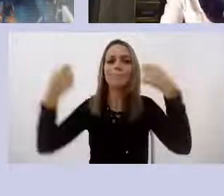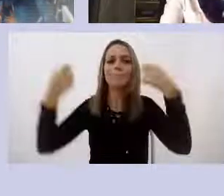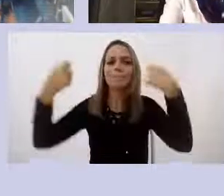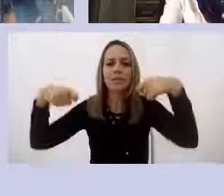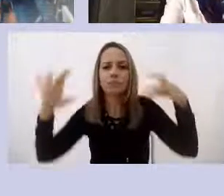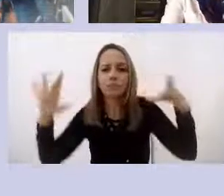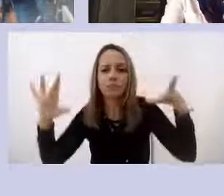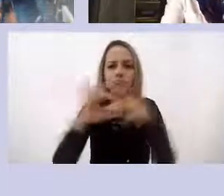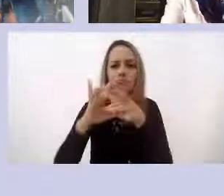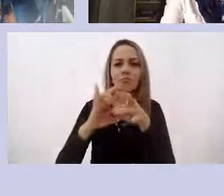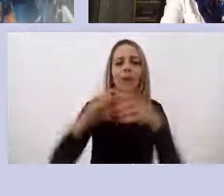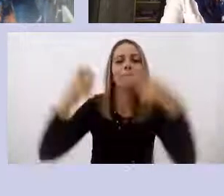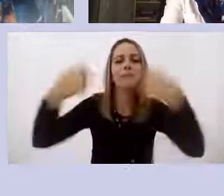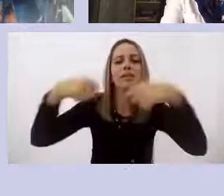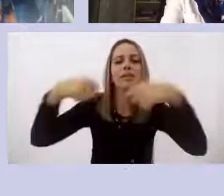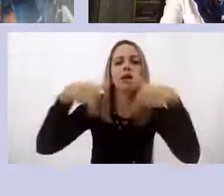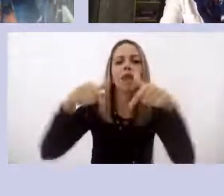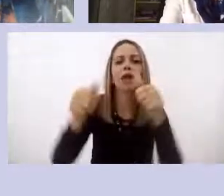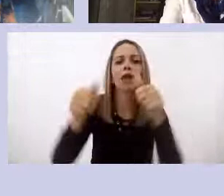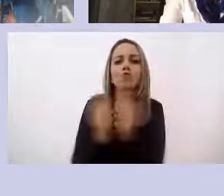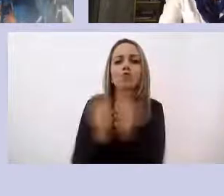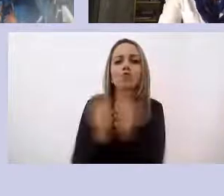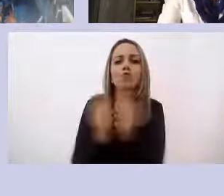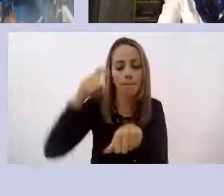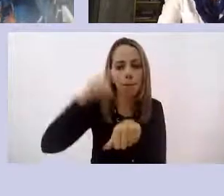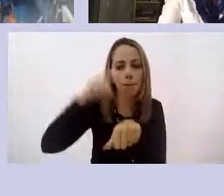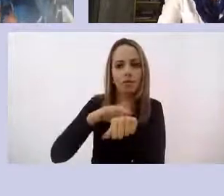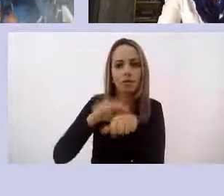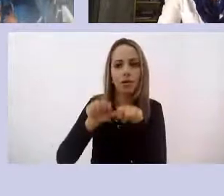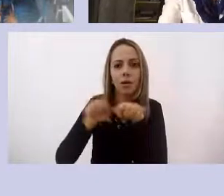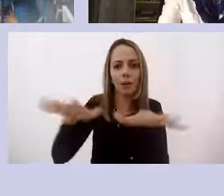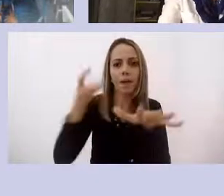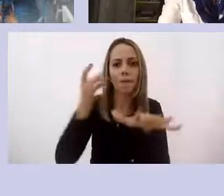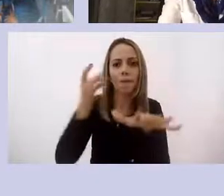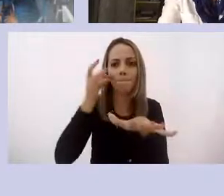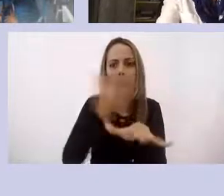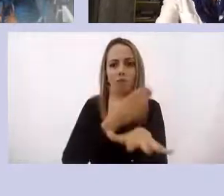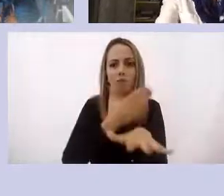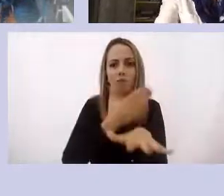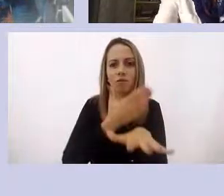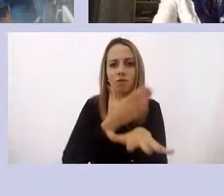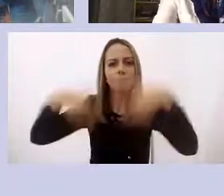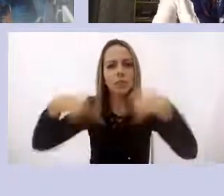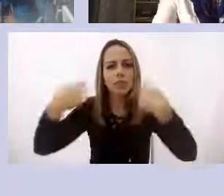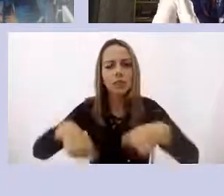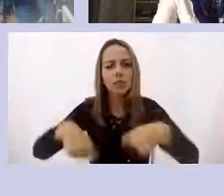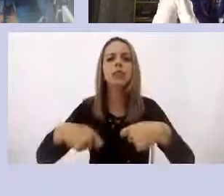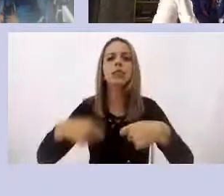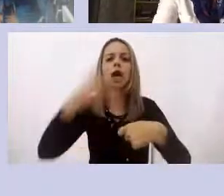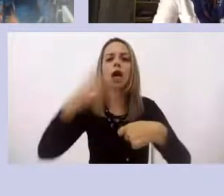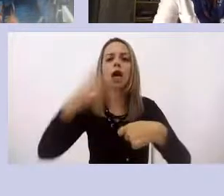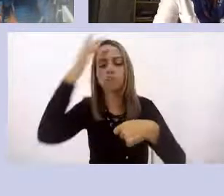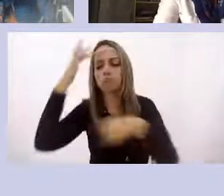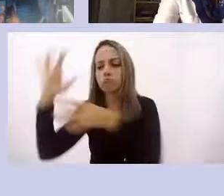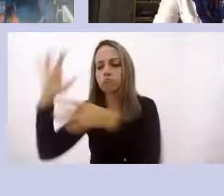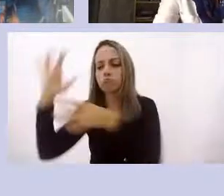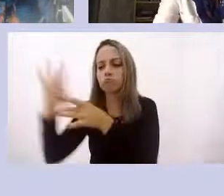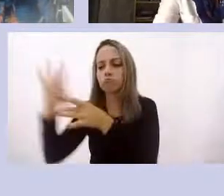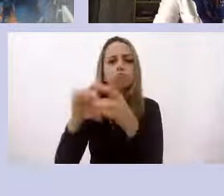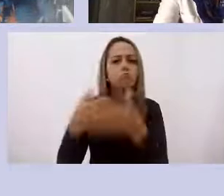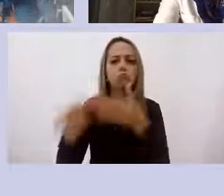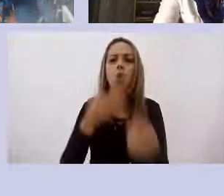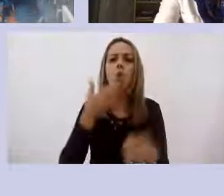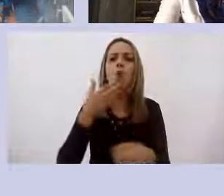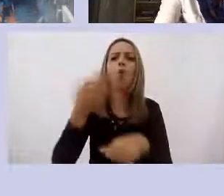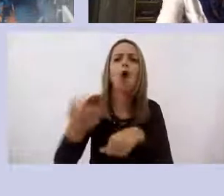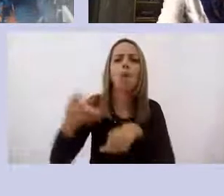sem fronteiras institucionais, sem fronteiras de país. Então, agradeço a vocês por terem feito minha reclusão